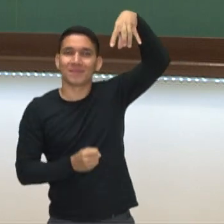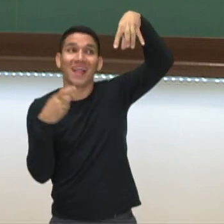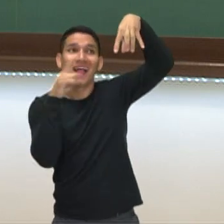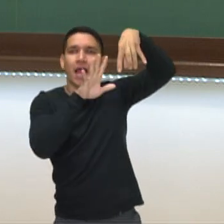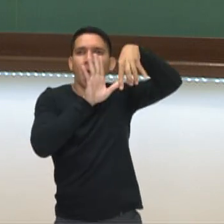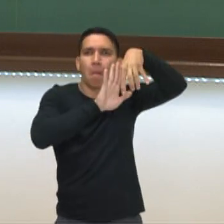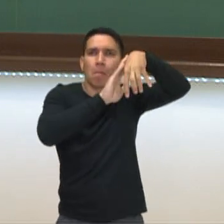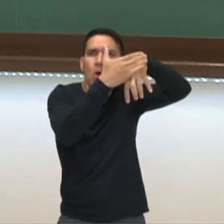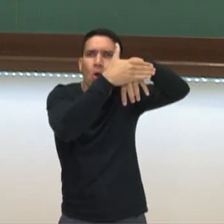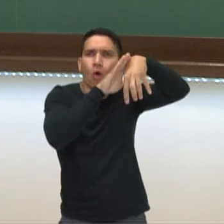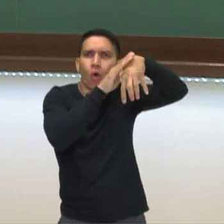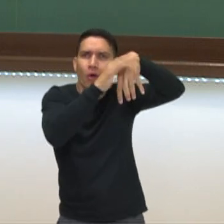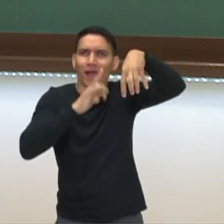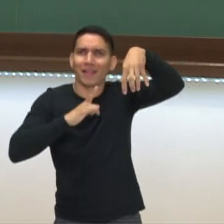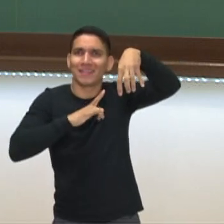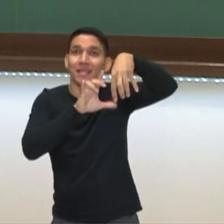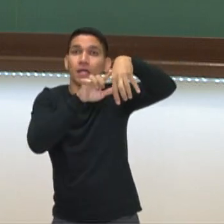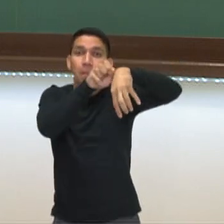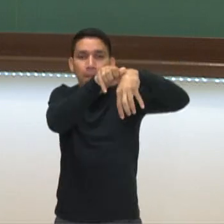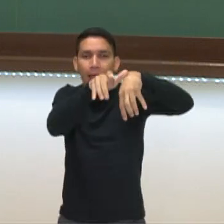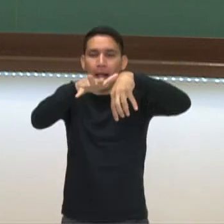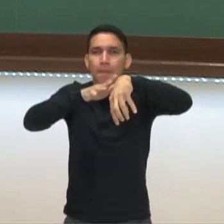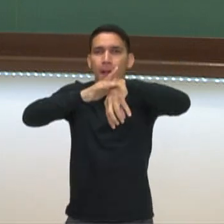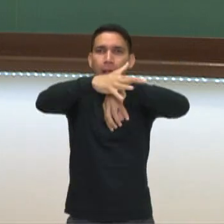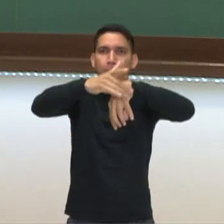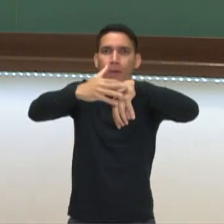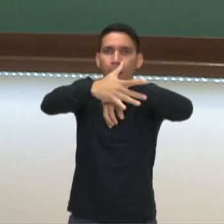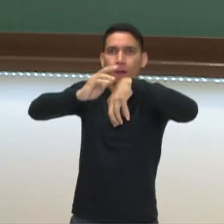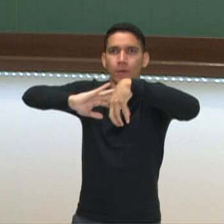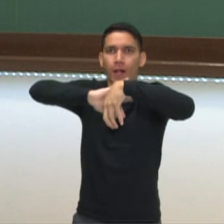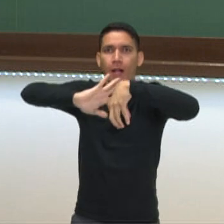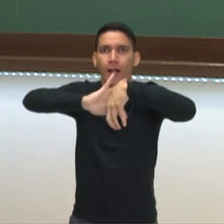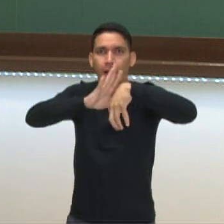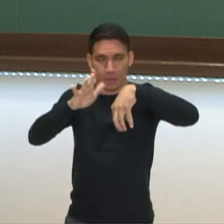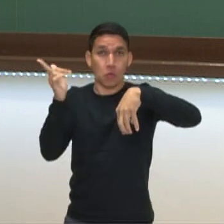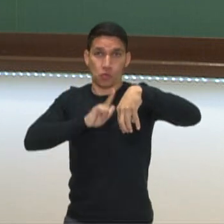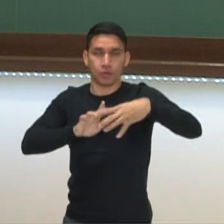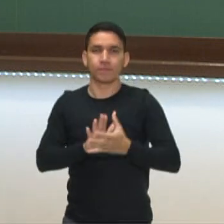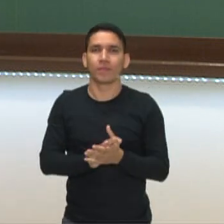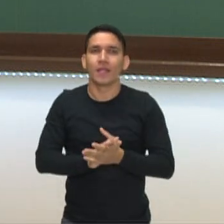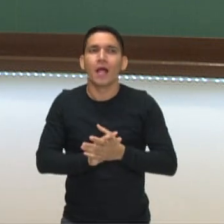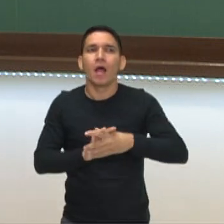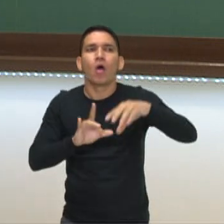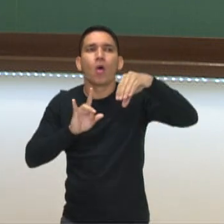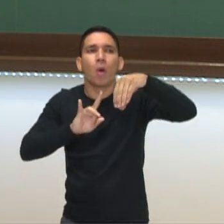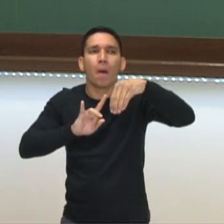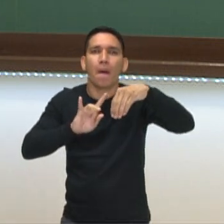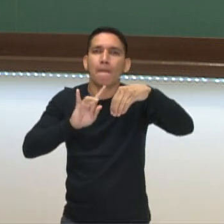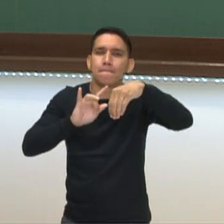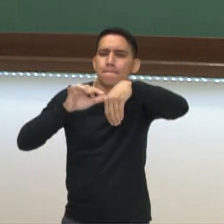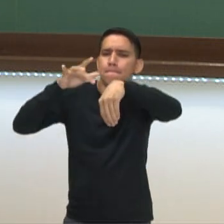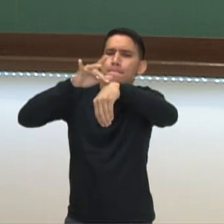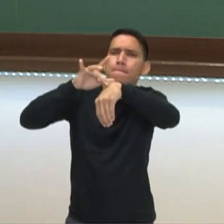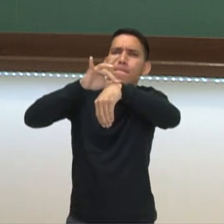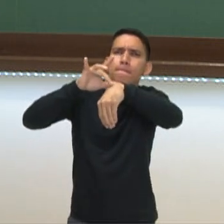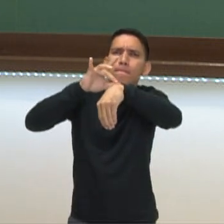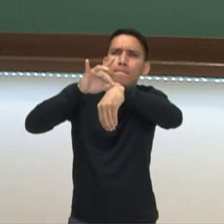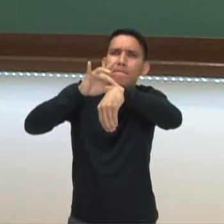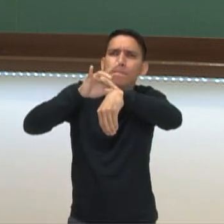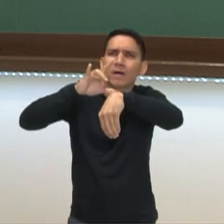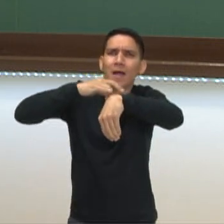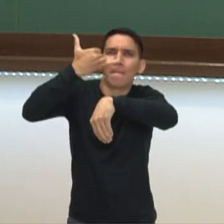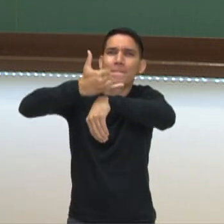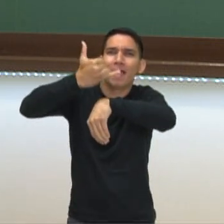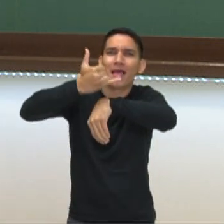Naquela lateralzinha tem um condutor, tá? E na ponta aqui, onde está isolado, tem uma ponta metálica,